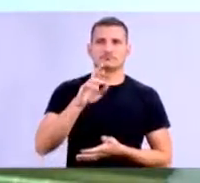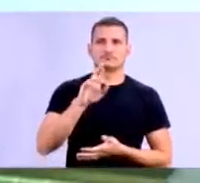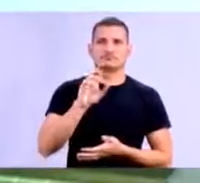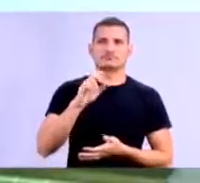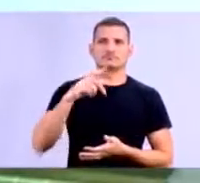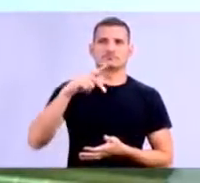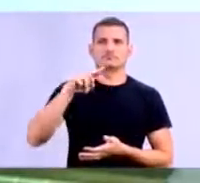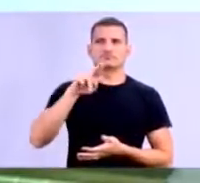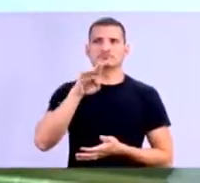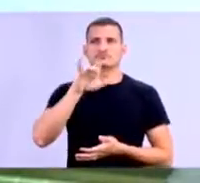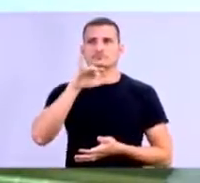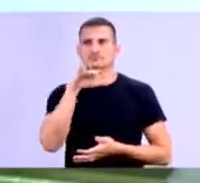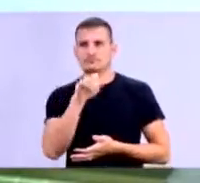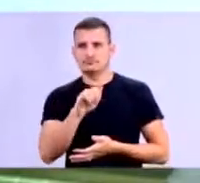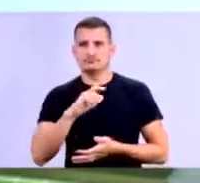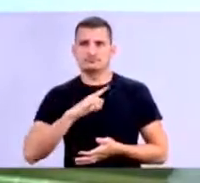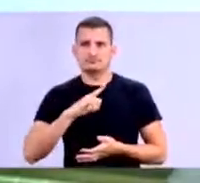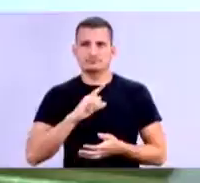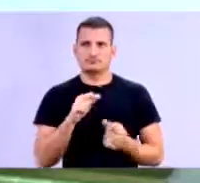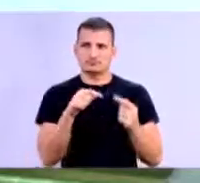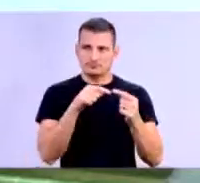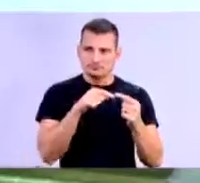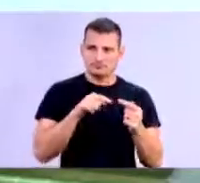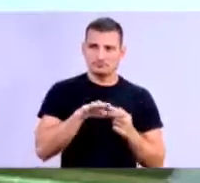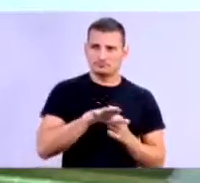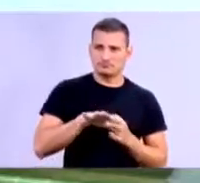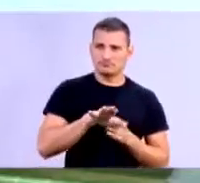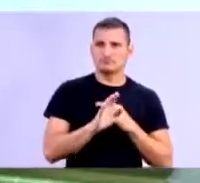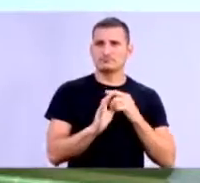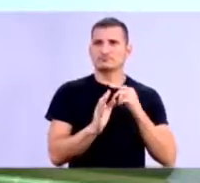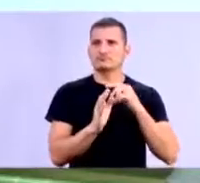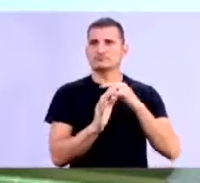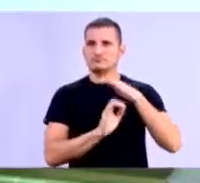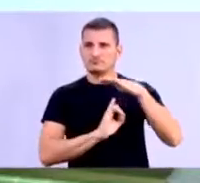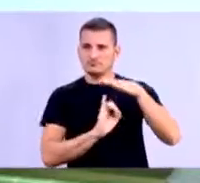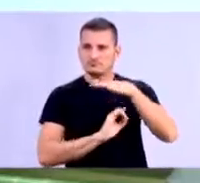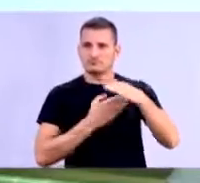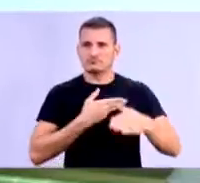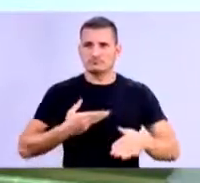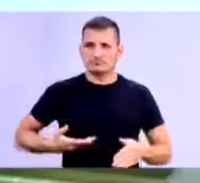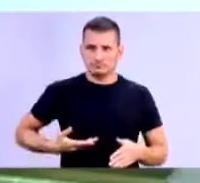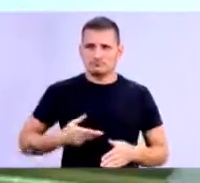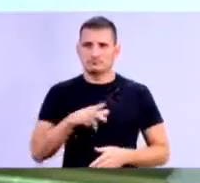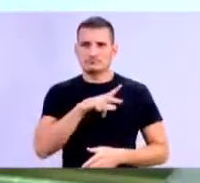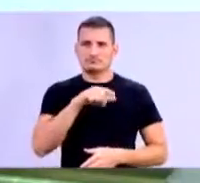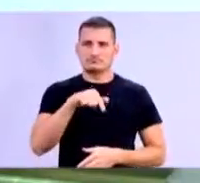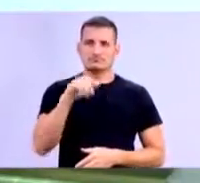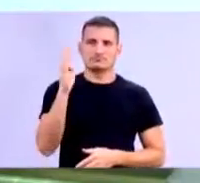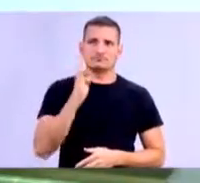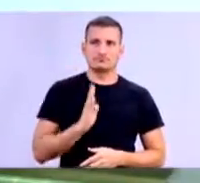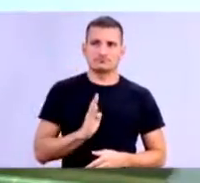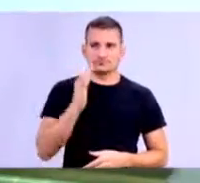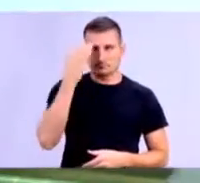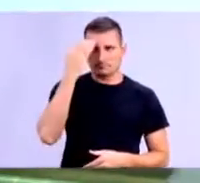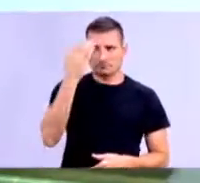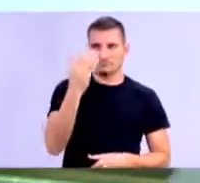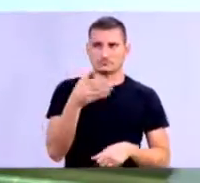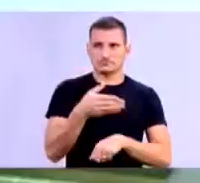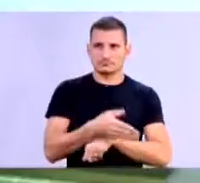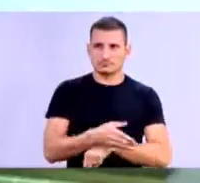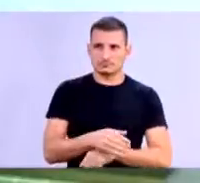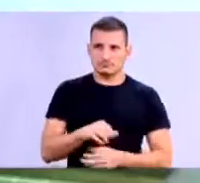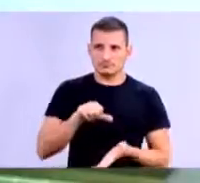a órgãos públicos e privados daqui do Brasil. Tudo bem? Obrigada pela participação, nosso aluno